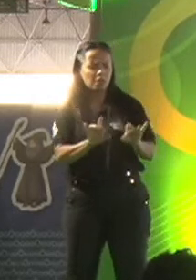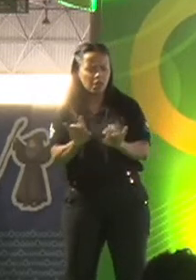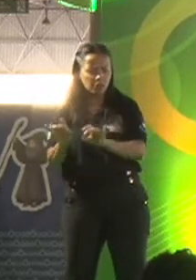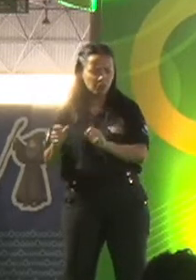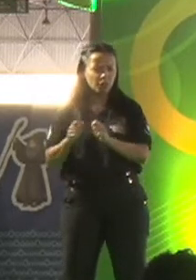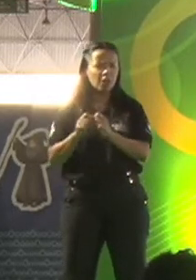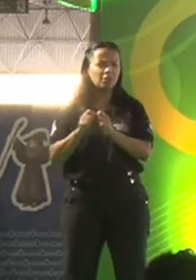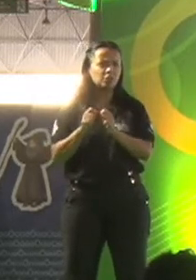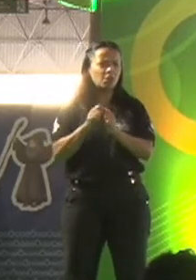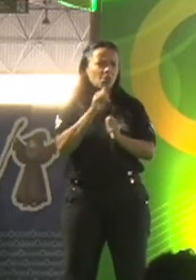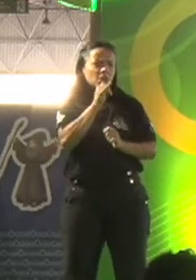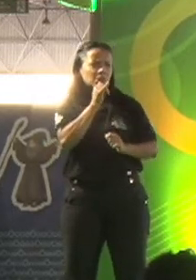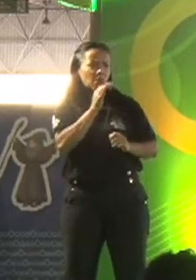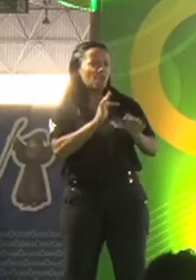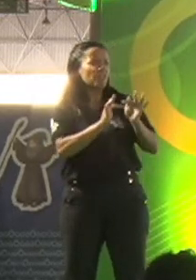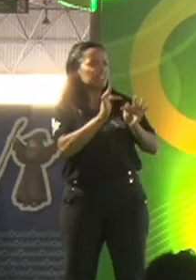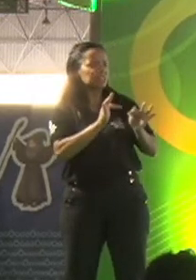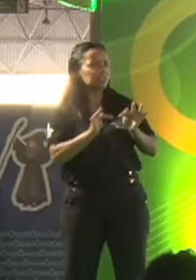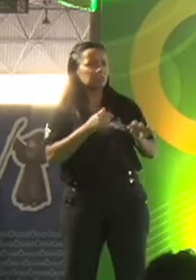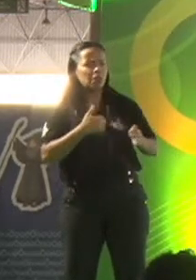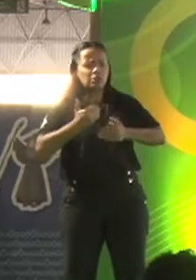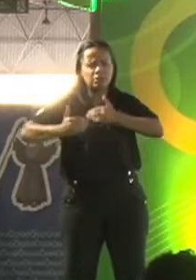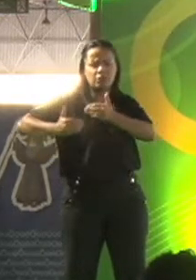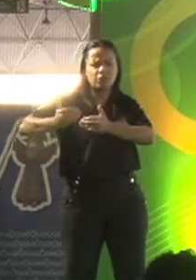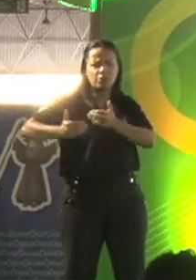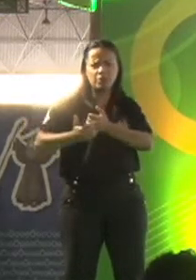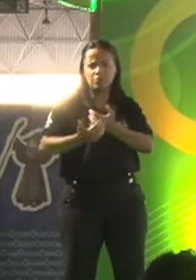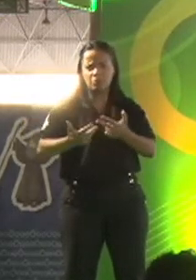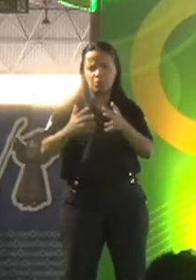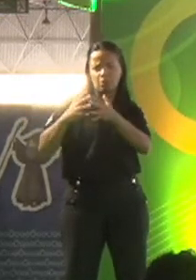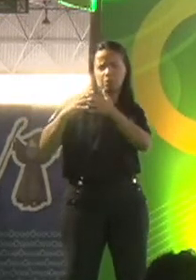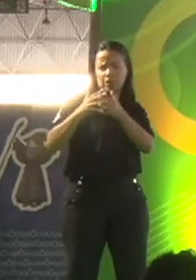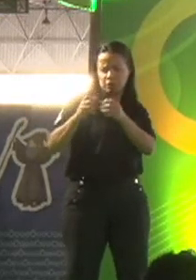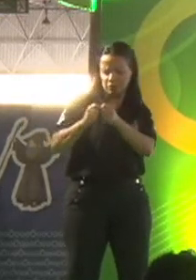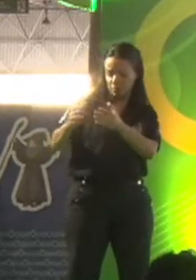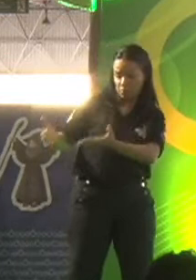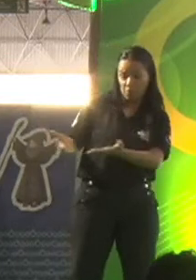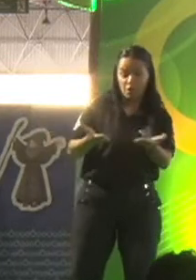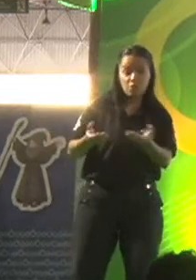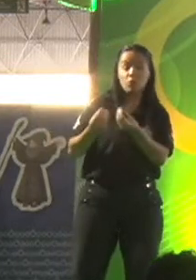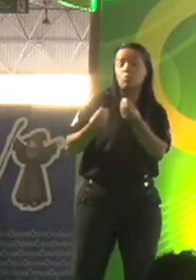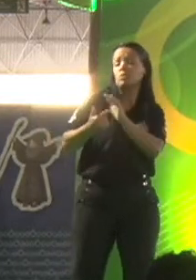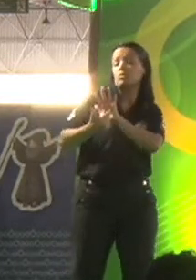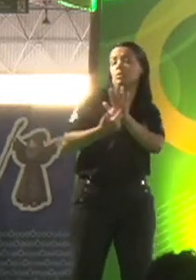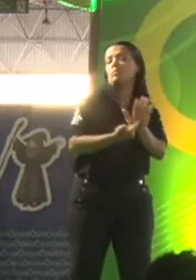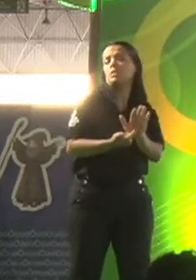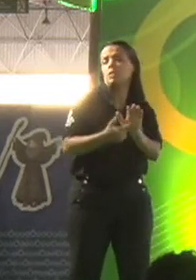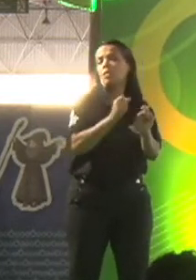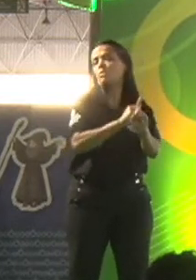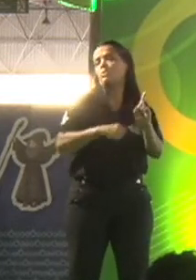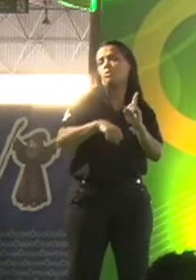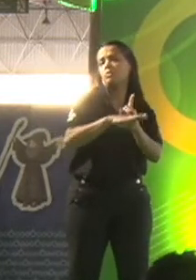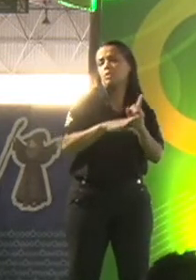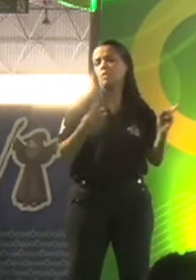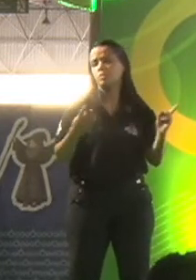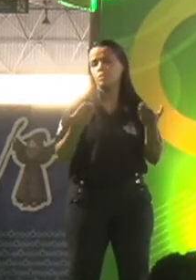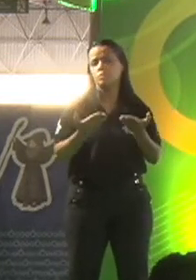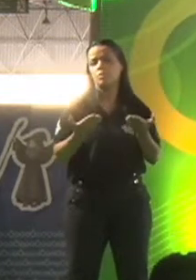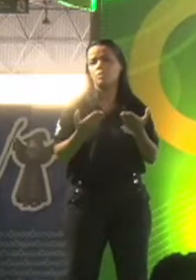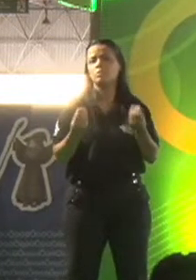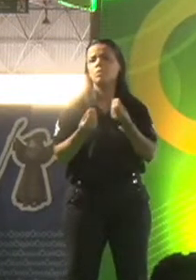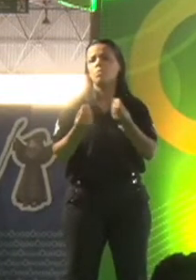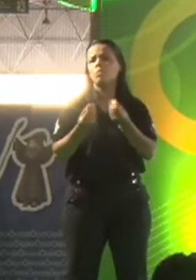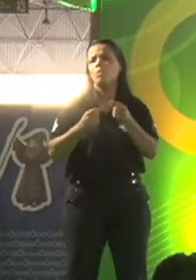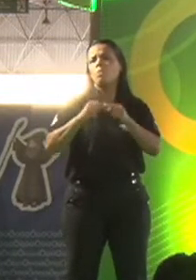o cara que tá desenvolvendo algo muito complexo chega lá pro cara eu fiz isso Tá Mas como é que tu vai colocar isso no na sociedade atual como é que tu vai criar isso